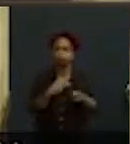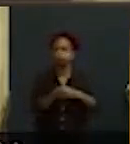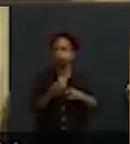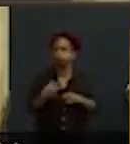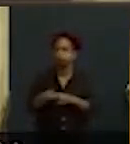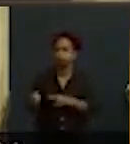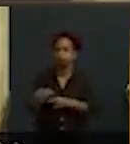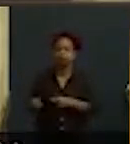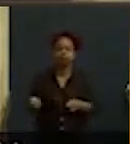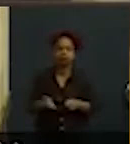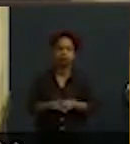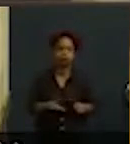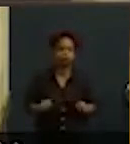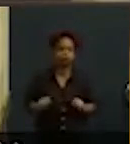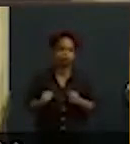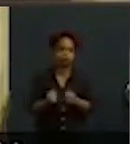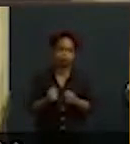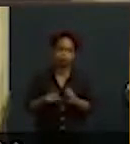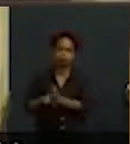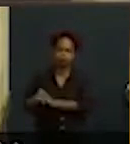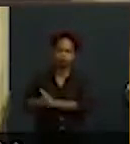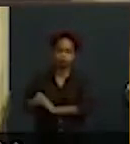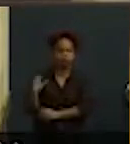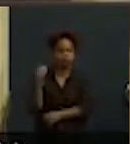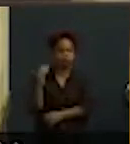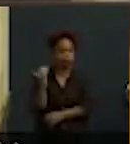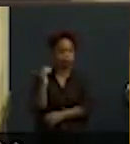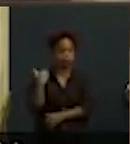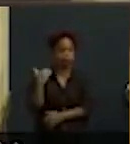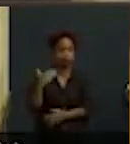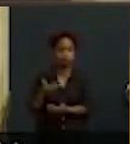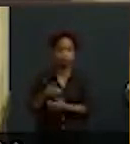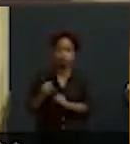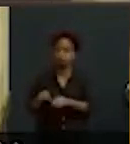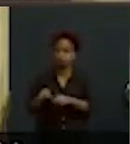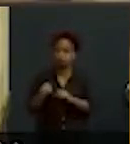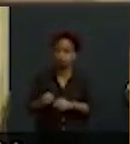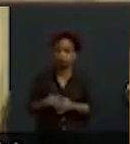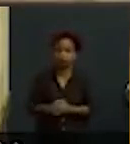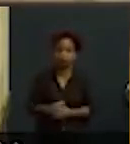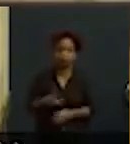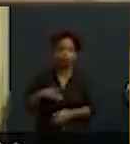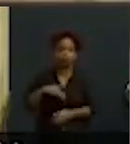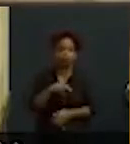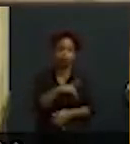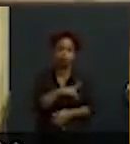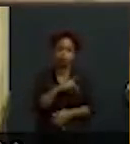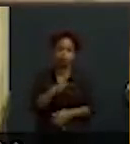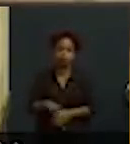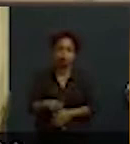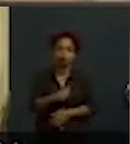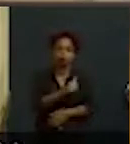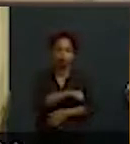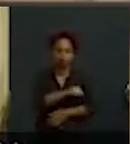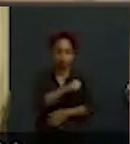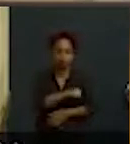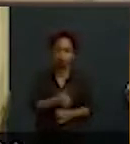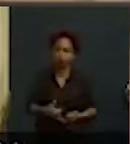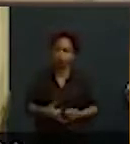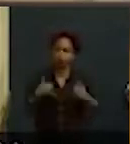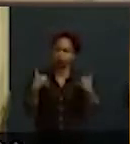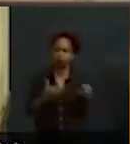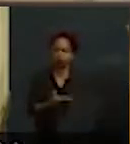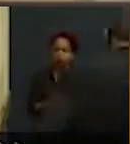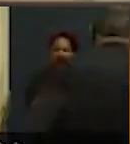abnegada dedicação à pesquisa e à educação, o Ministério Público do Estado do Rio de Janeiro tem a honra de